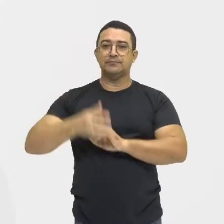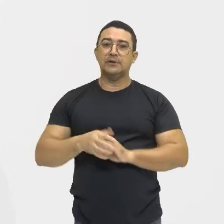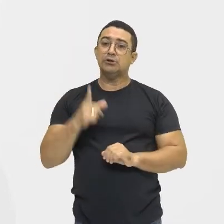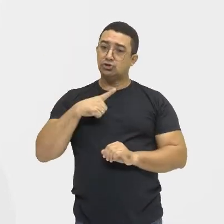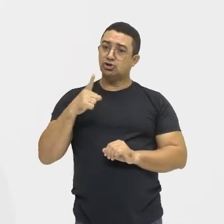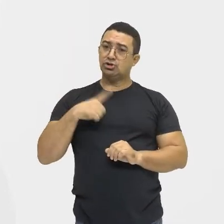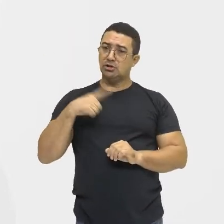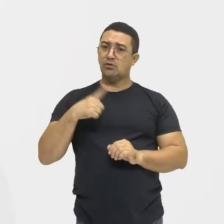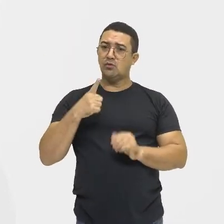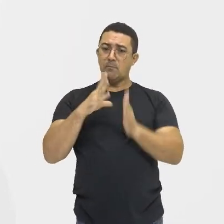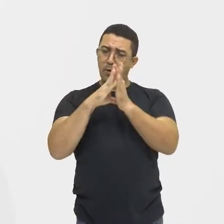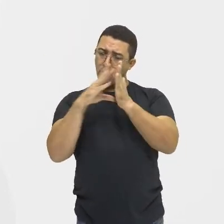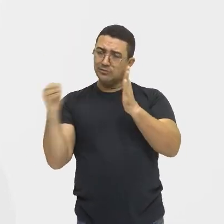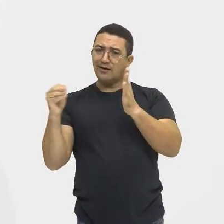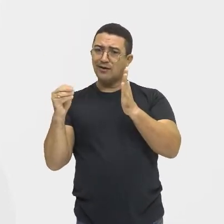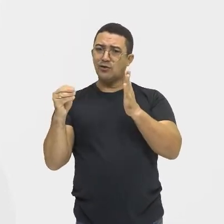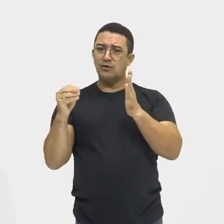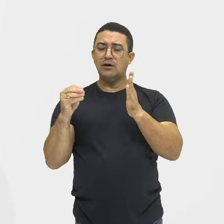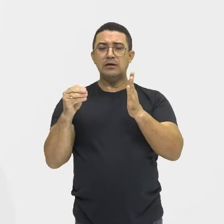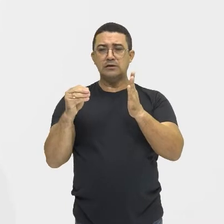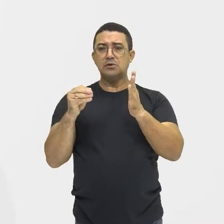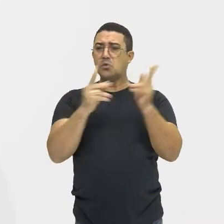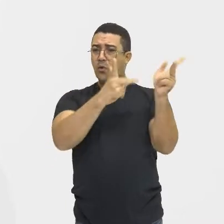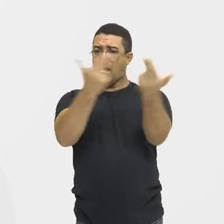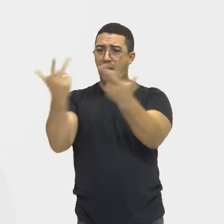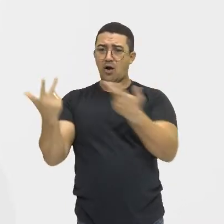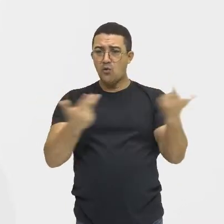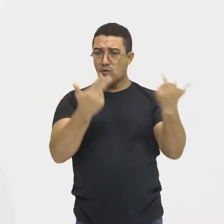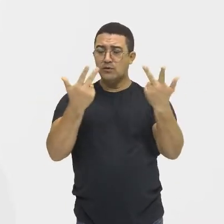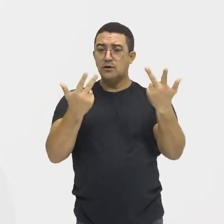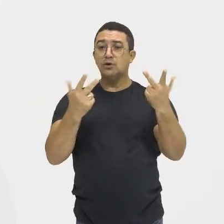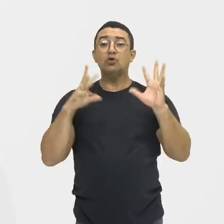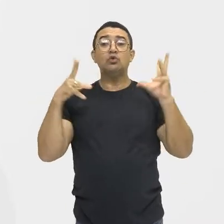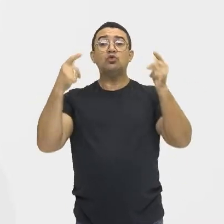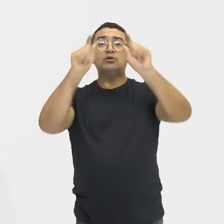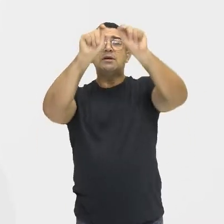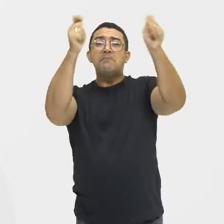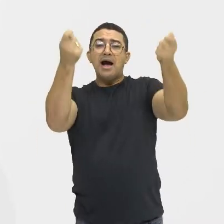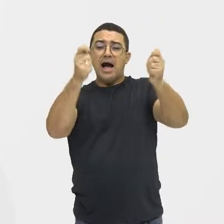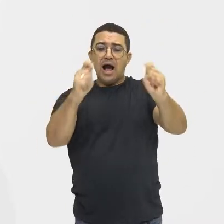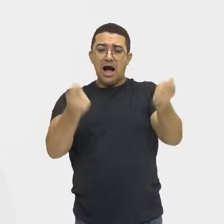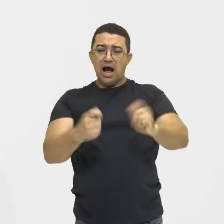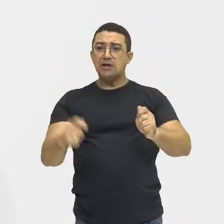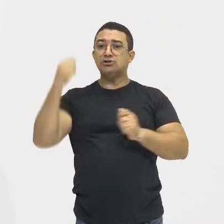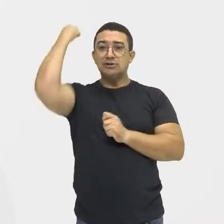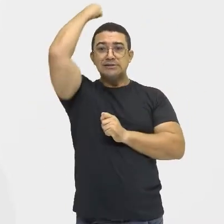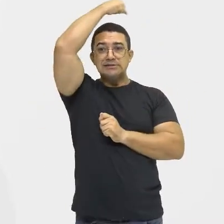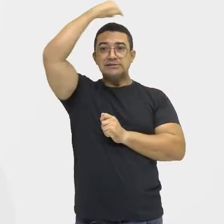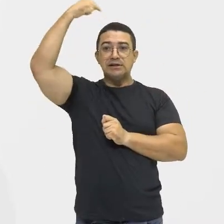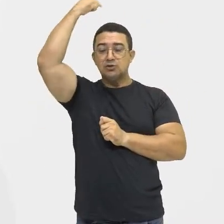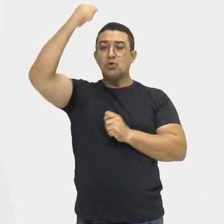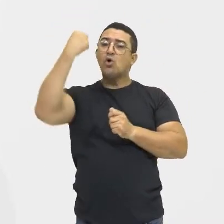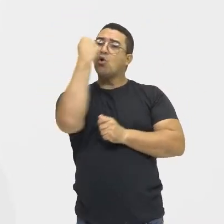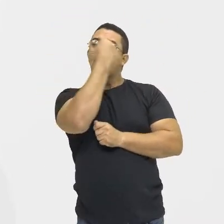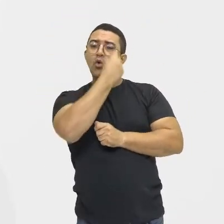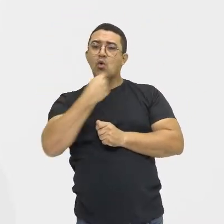padrão. Todos os santos do Renascimento, dependendo do artista, ele mantinha o mesmo rosto, a mesma posição de